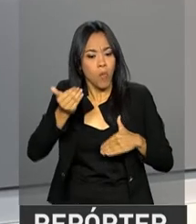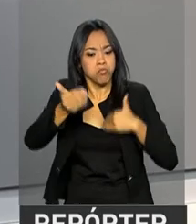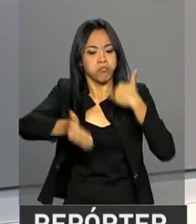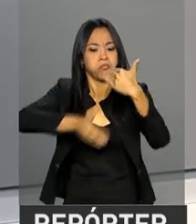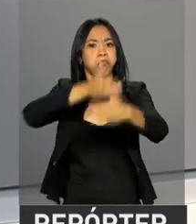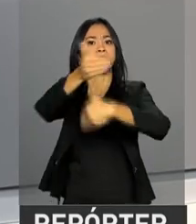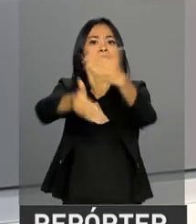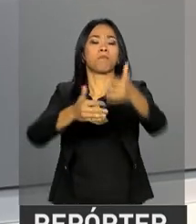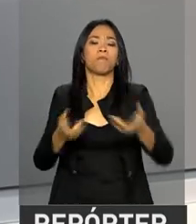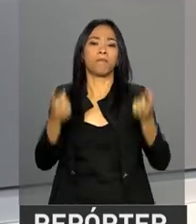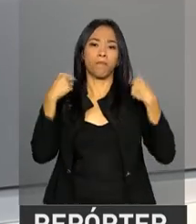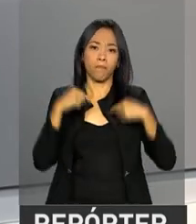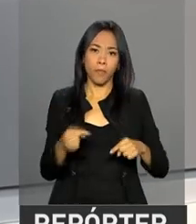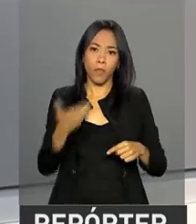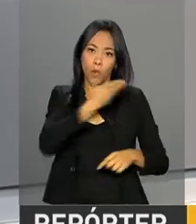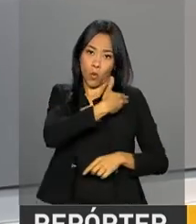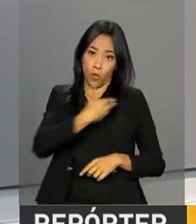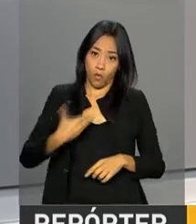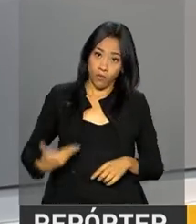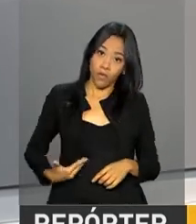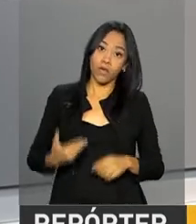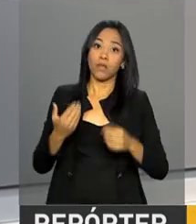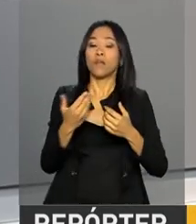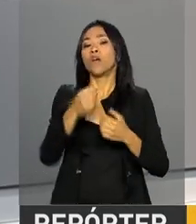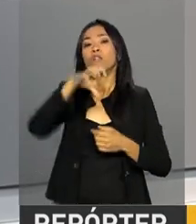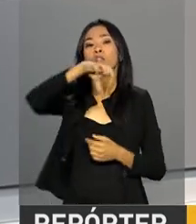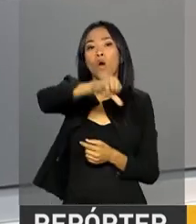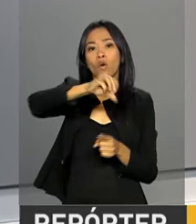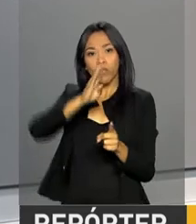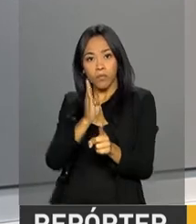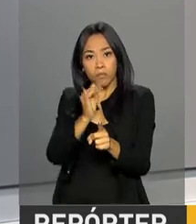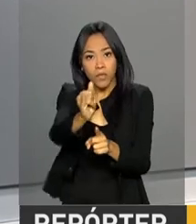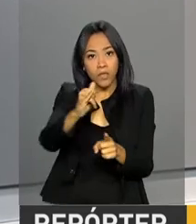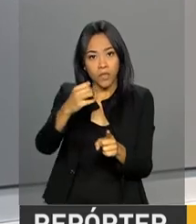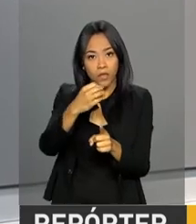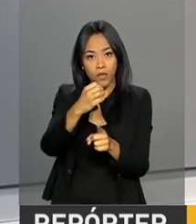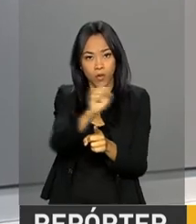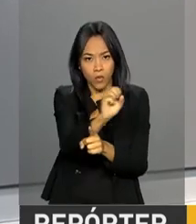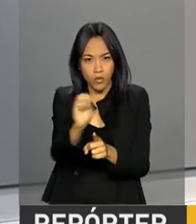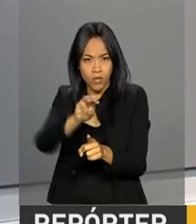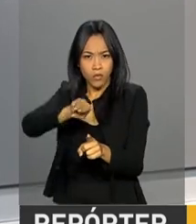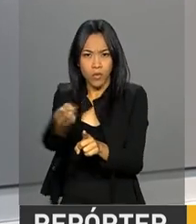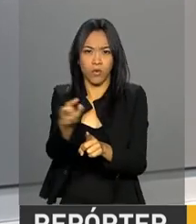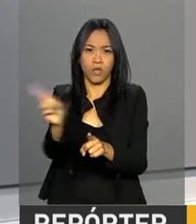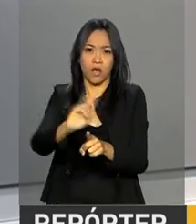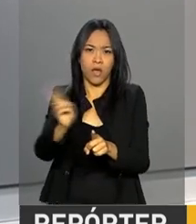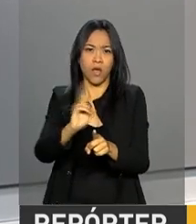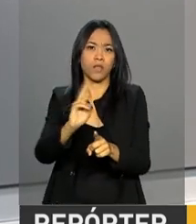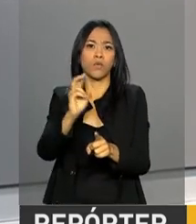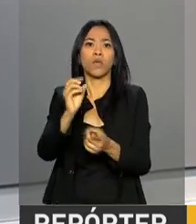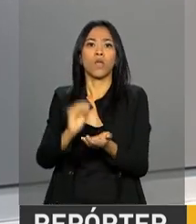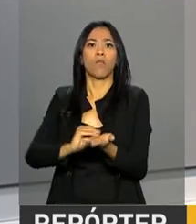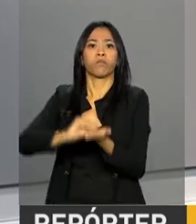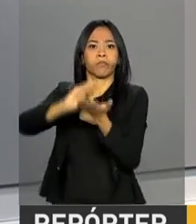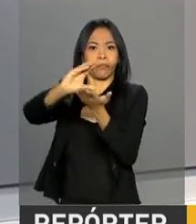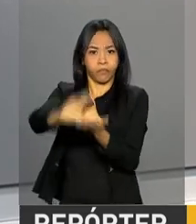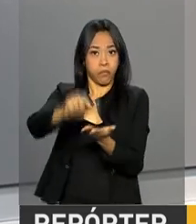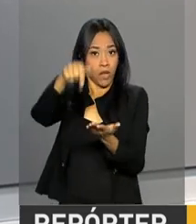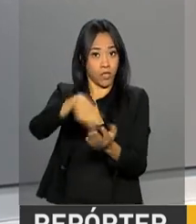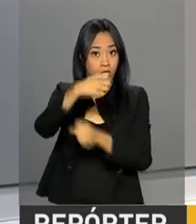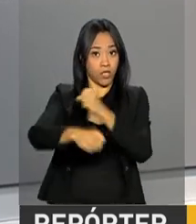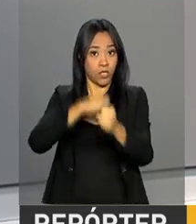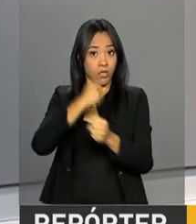o governo tem 9 bilhões e 800 milhões de reais as despesas no orçamento deste ano a portaria foi publicada